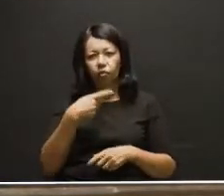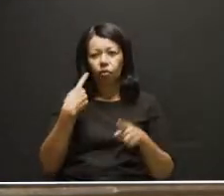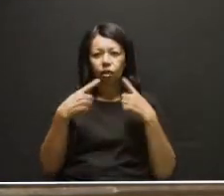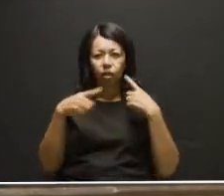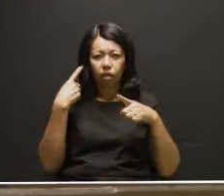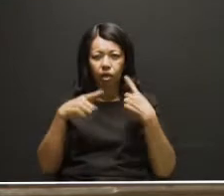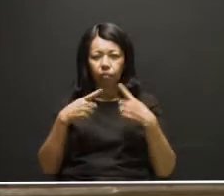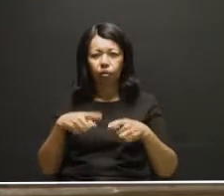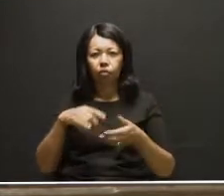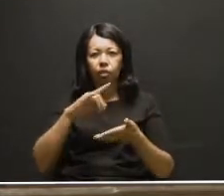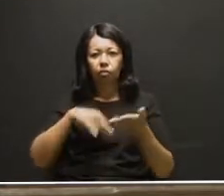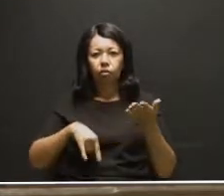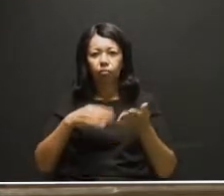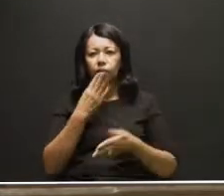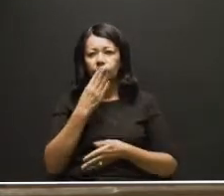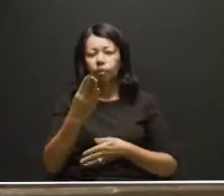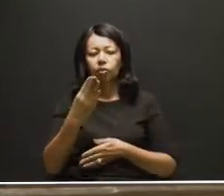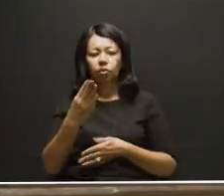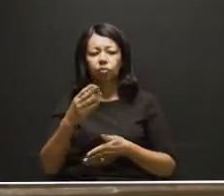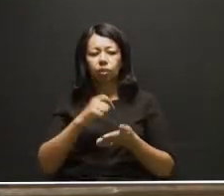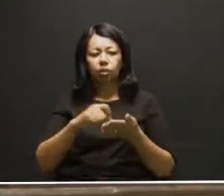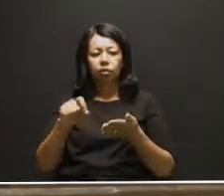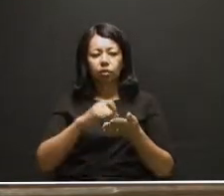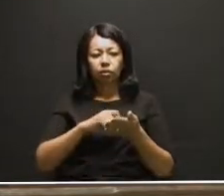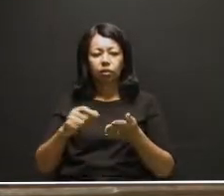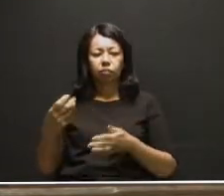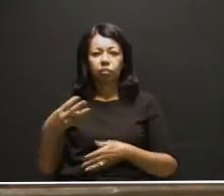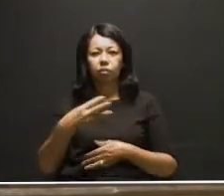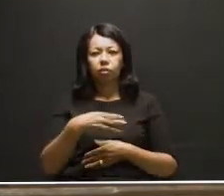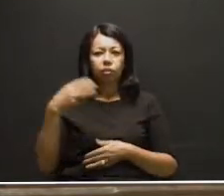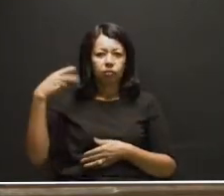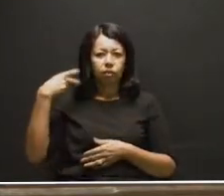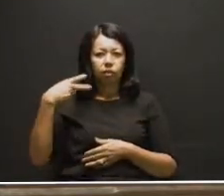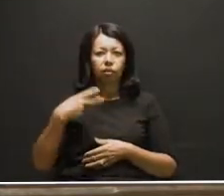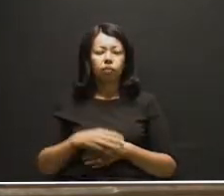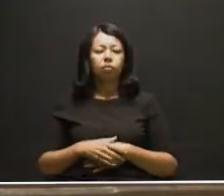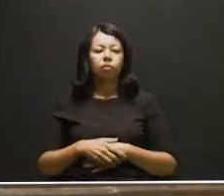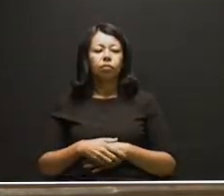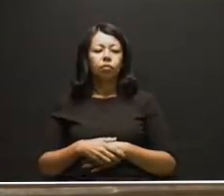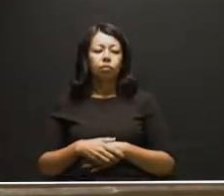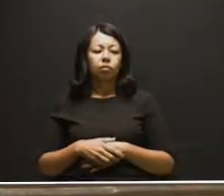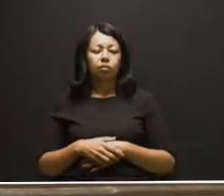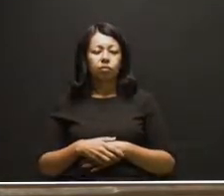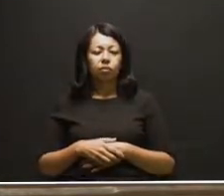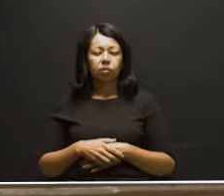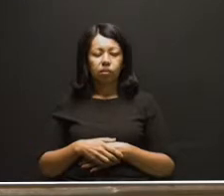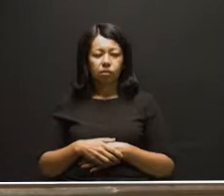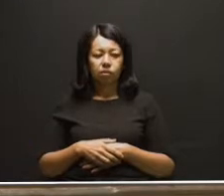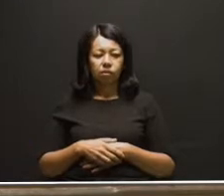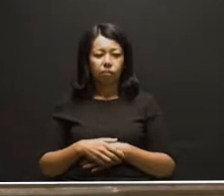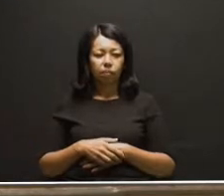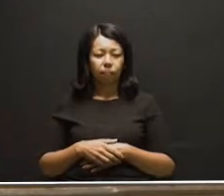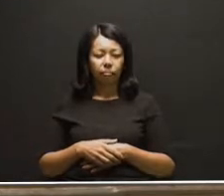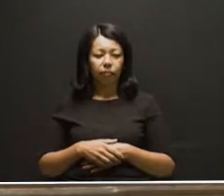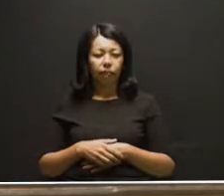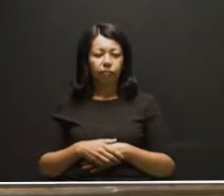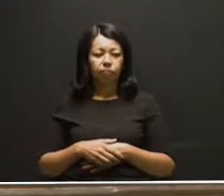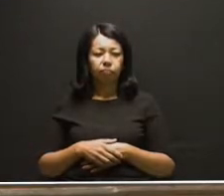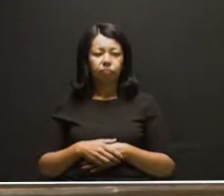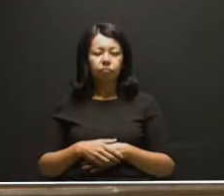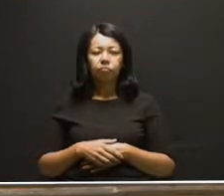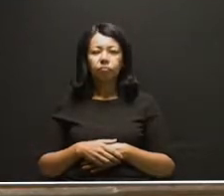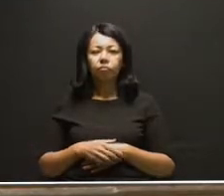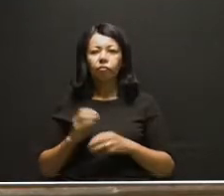três vereadores pedindo a saída do pedro ele pode ficar de vice vice não faz muita coisa não tem prejuízo vamos